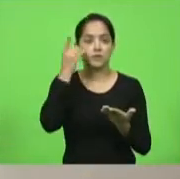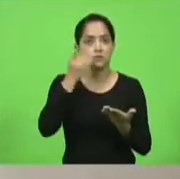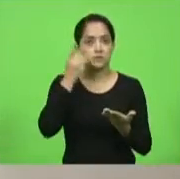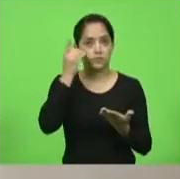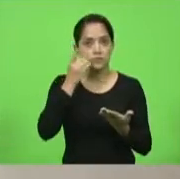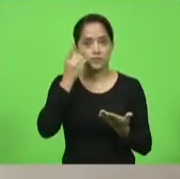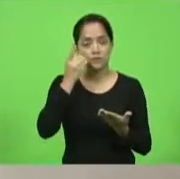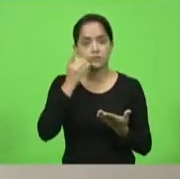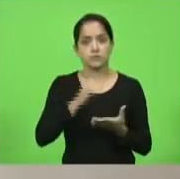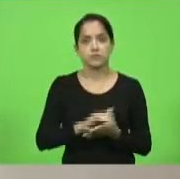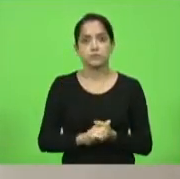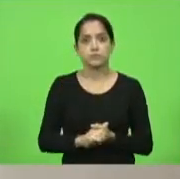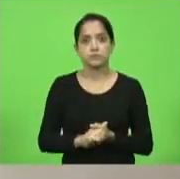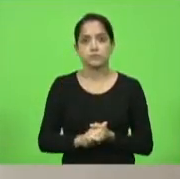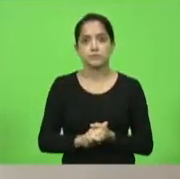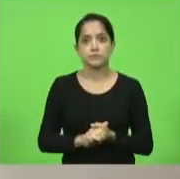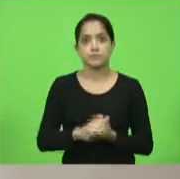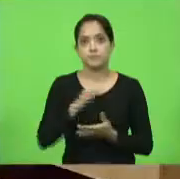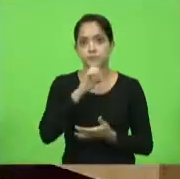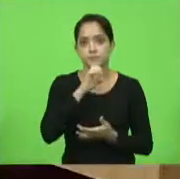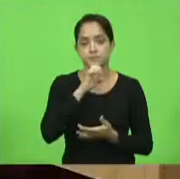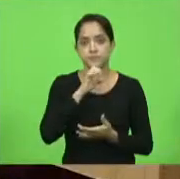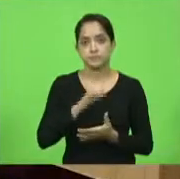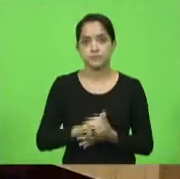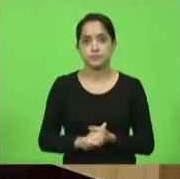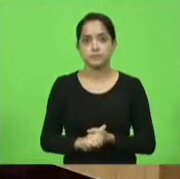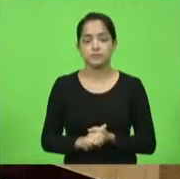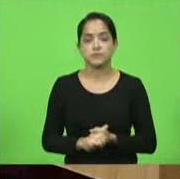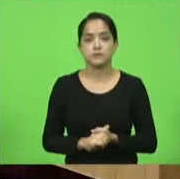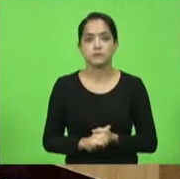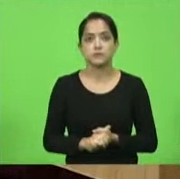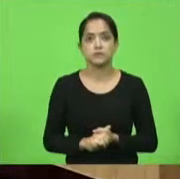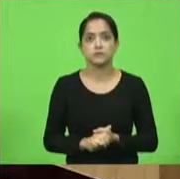até 10 minutos, o deputado Felipe Estevão.